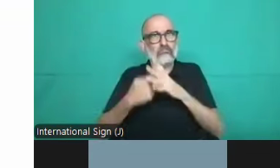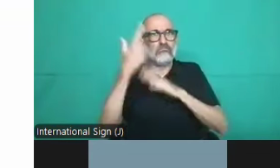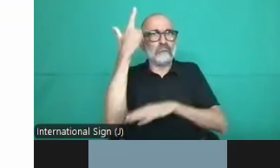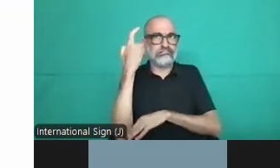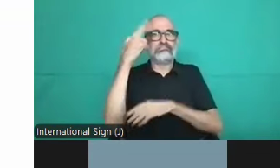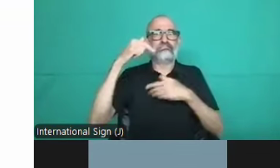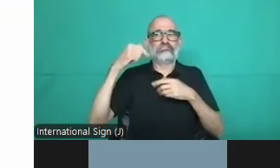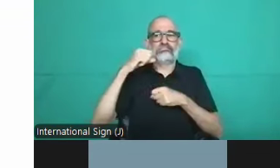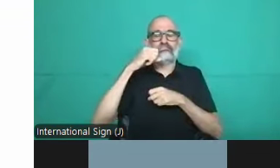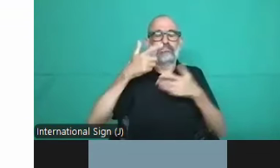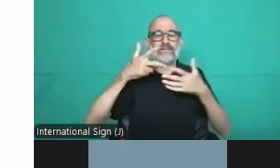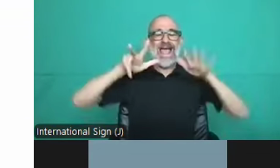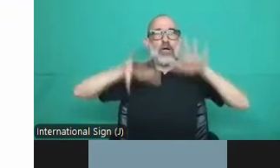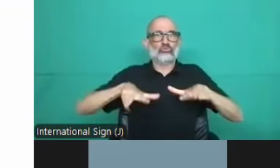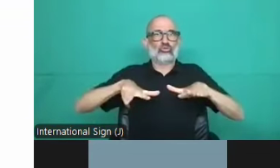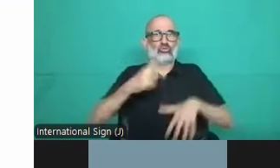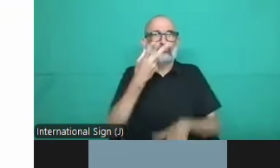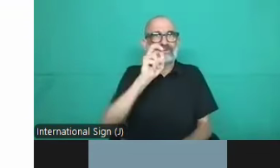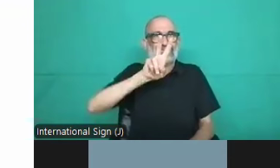Tivemos um total de